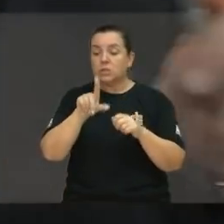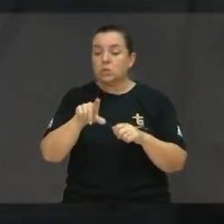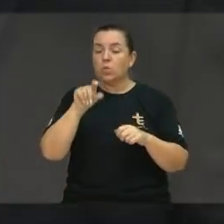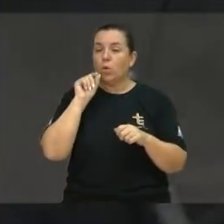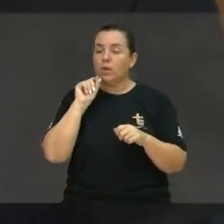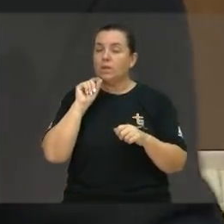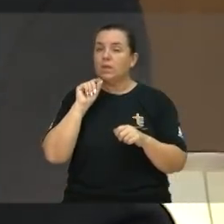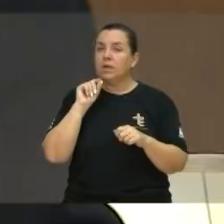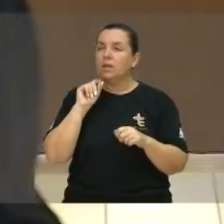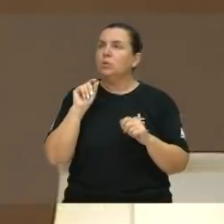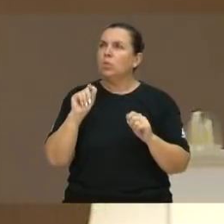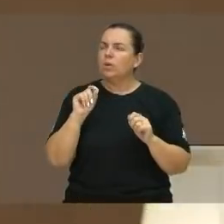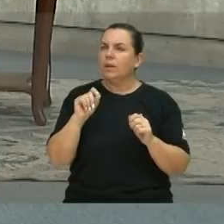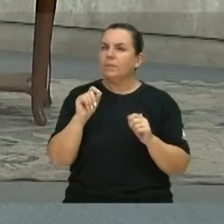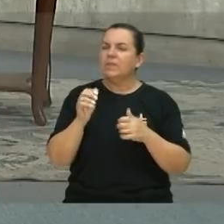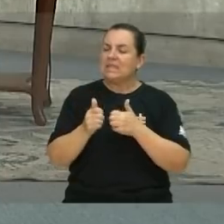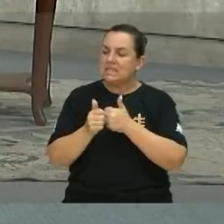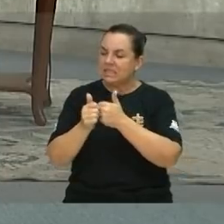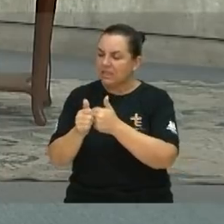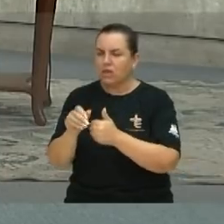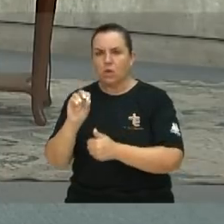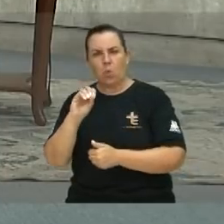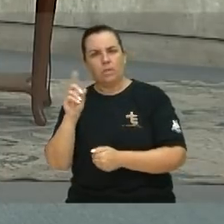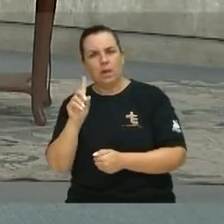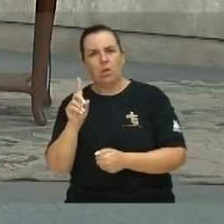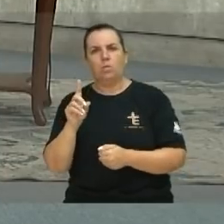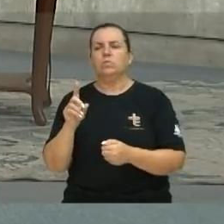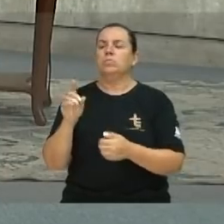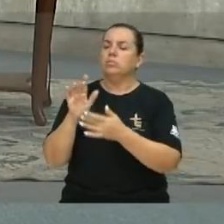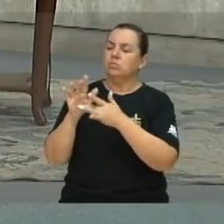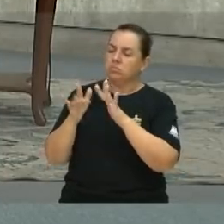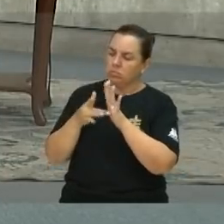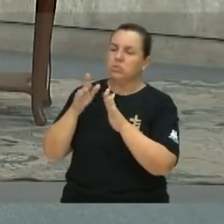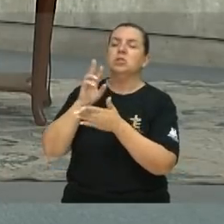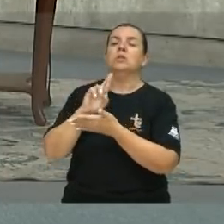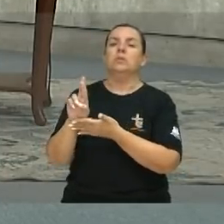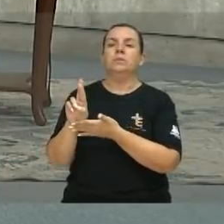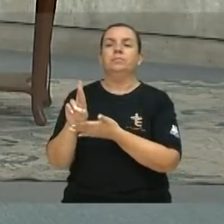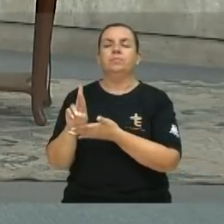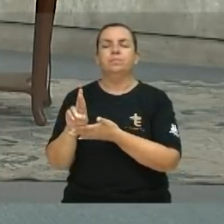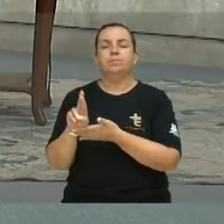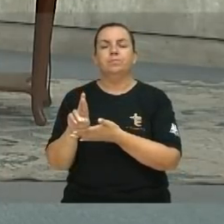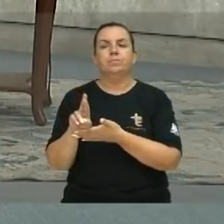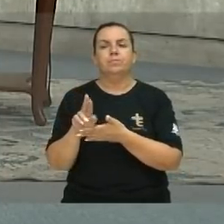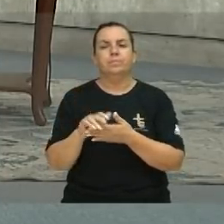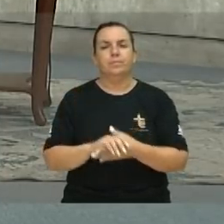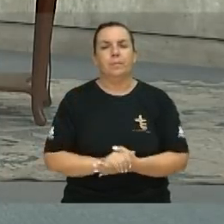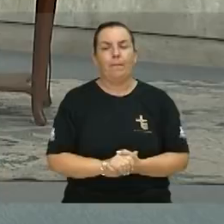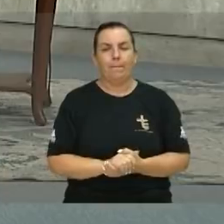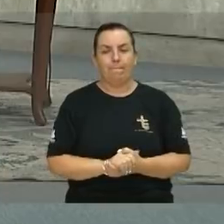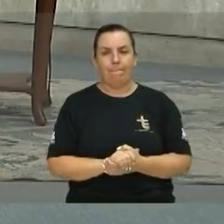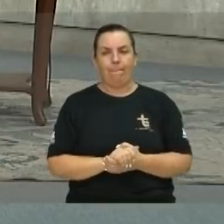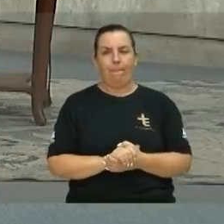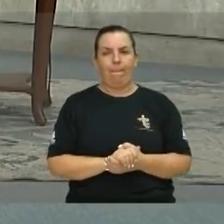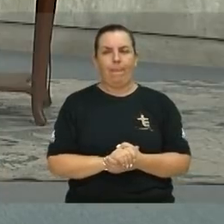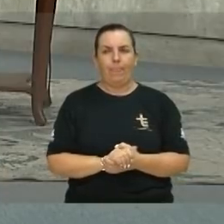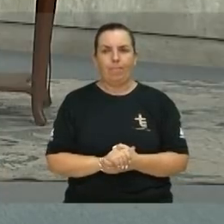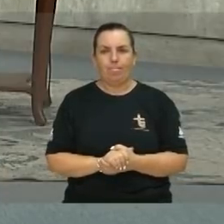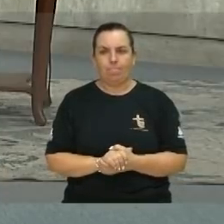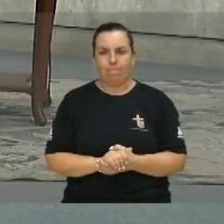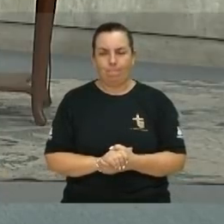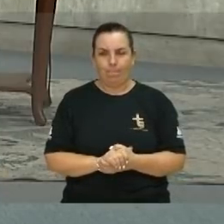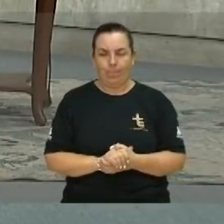é uma inversão ideológicas e de critérios e não é